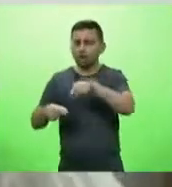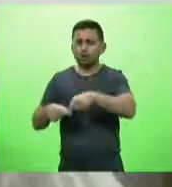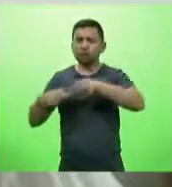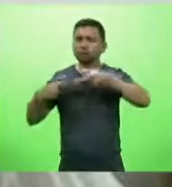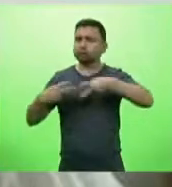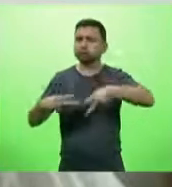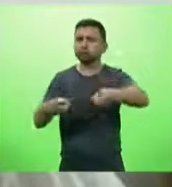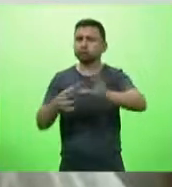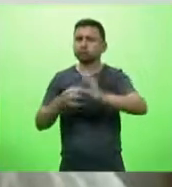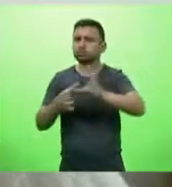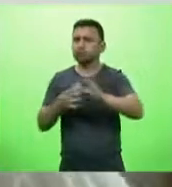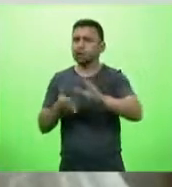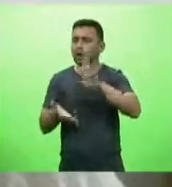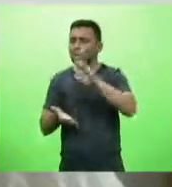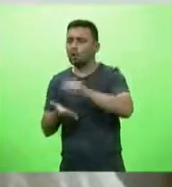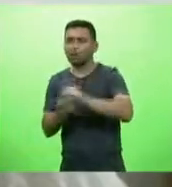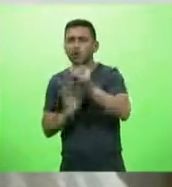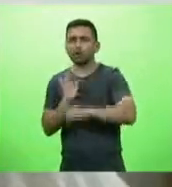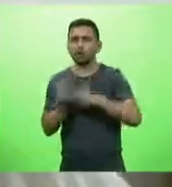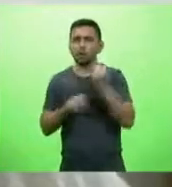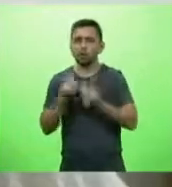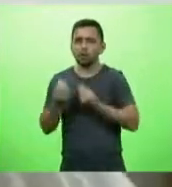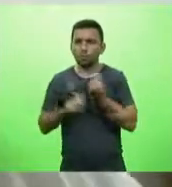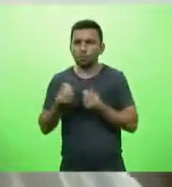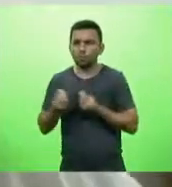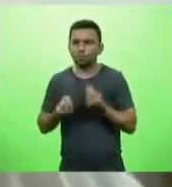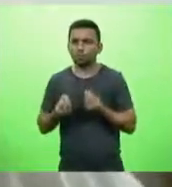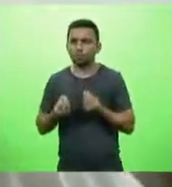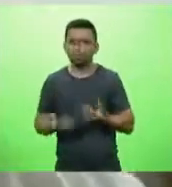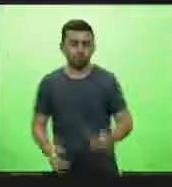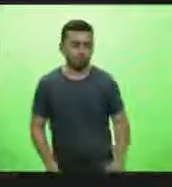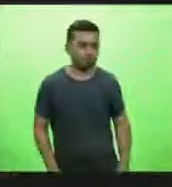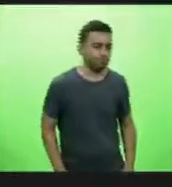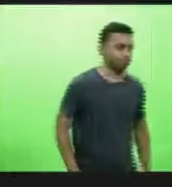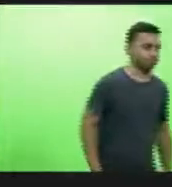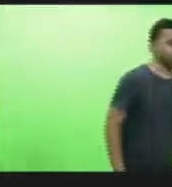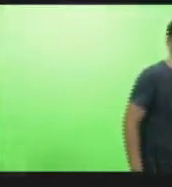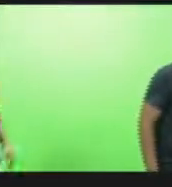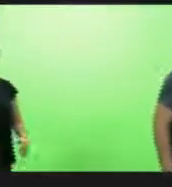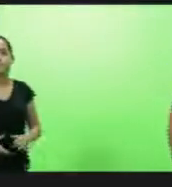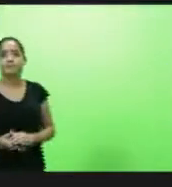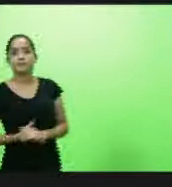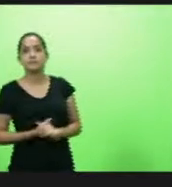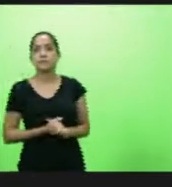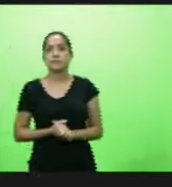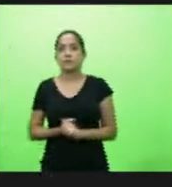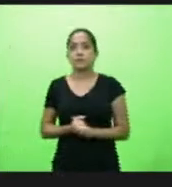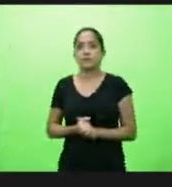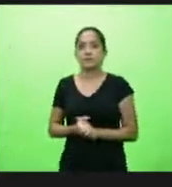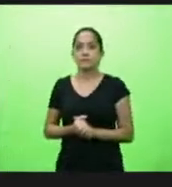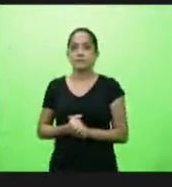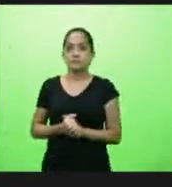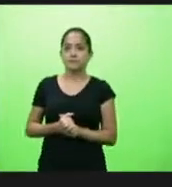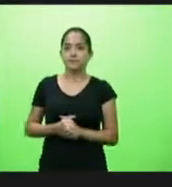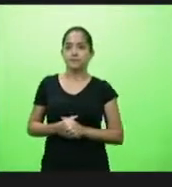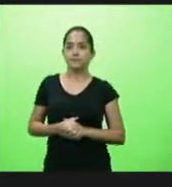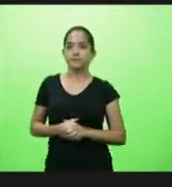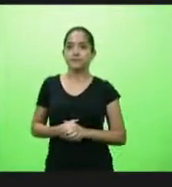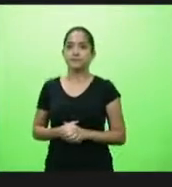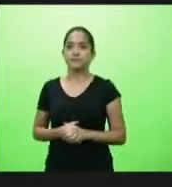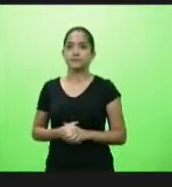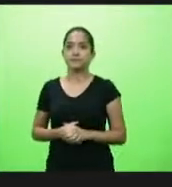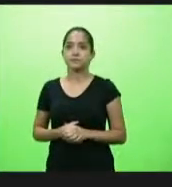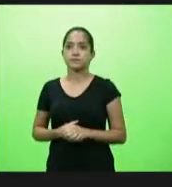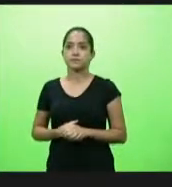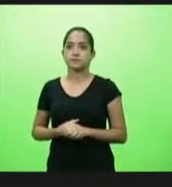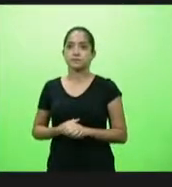a inscrição dos projetos. Deputado Kennedy, só... Mais um minuto para que Vossa Excelência possa terminar.